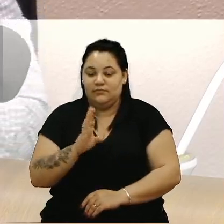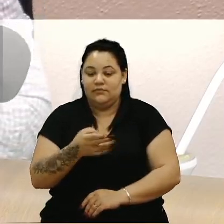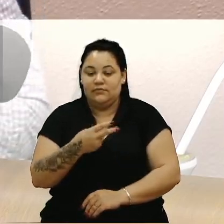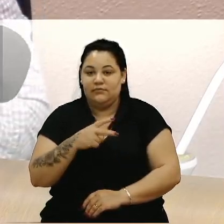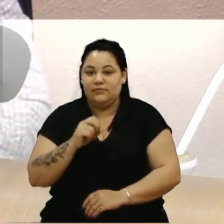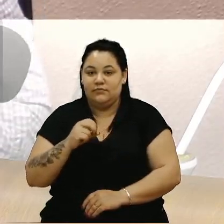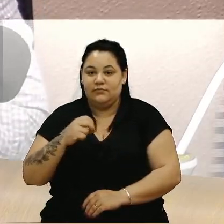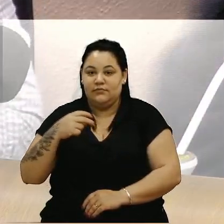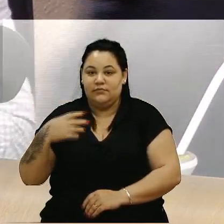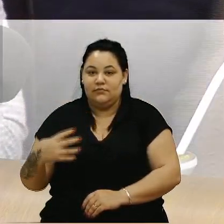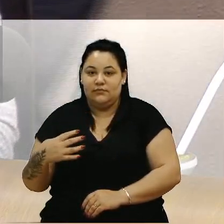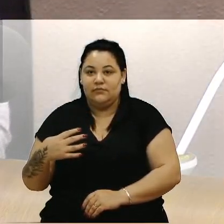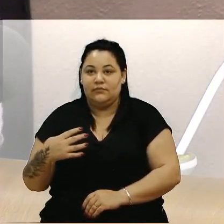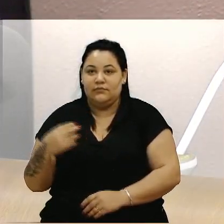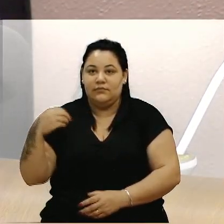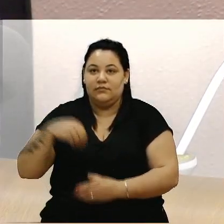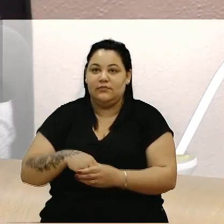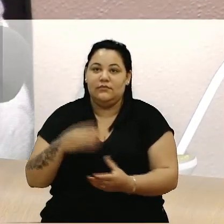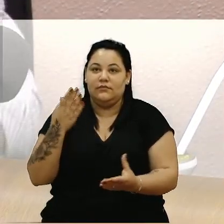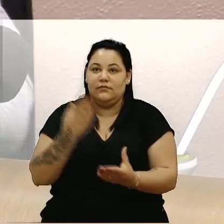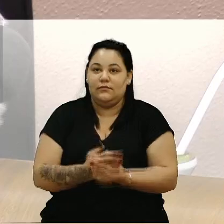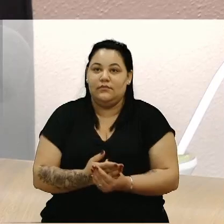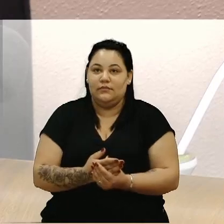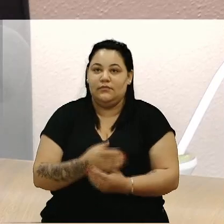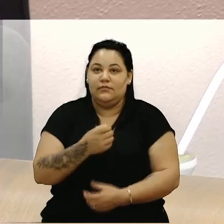163/2024, contido no processo número